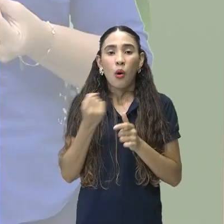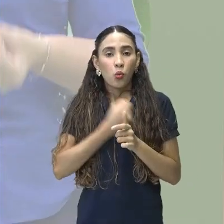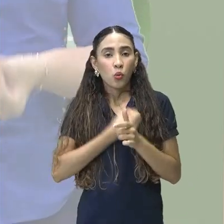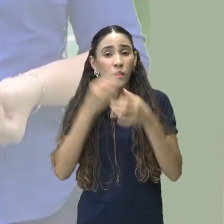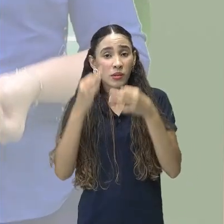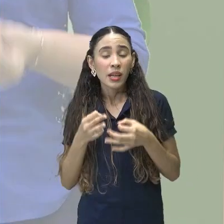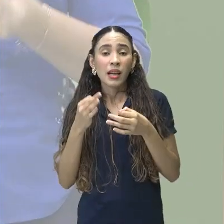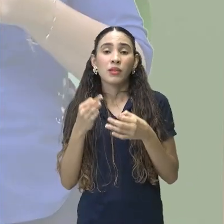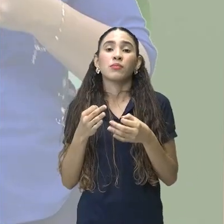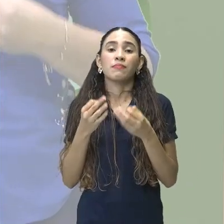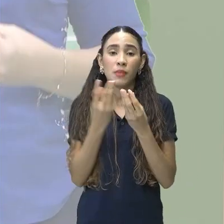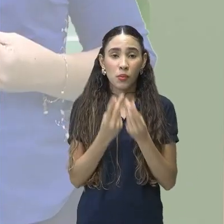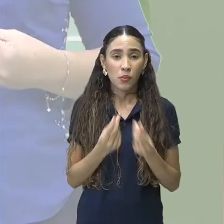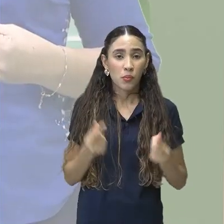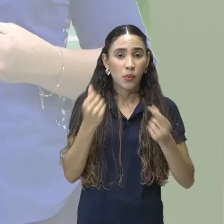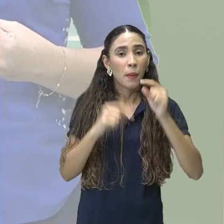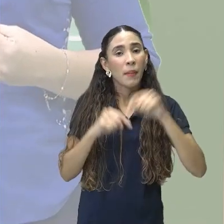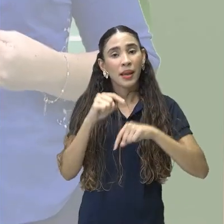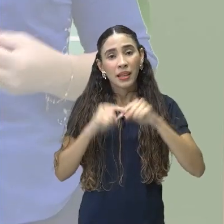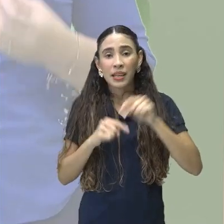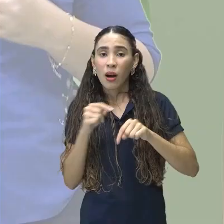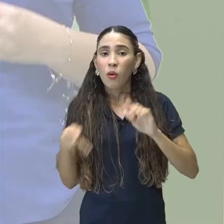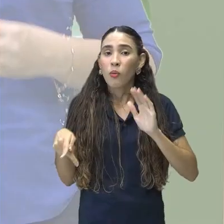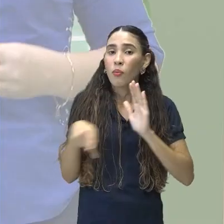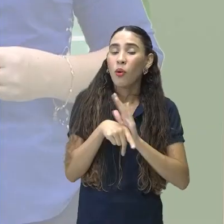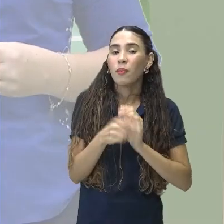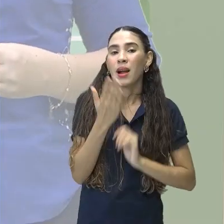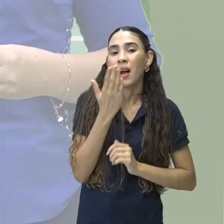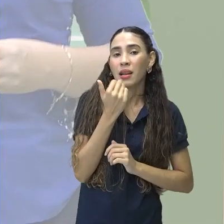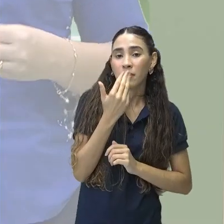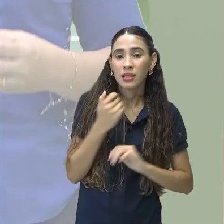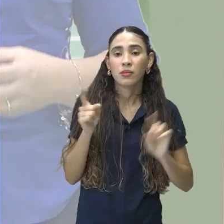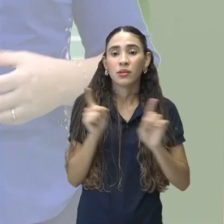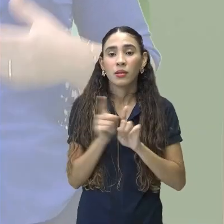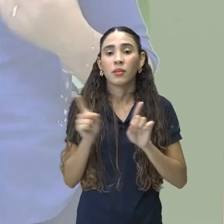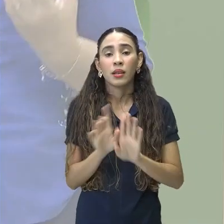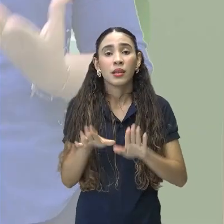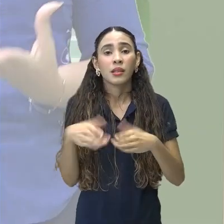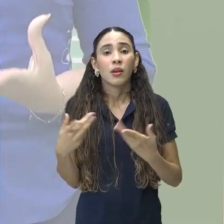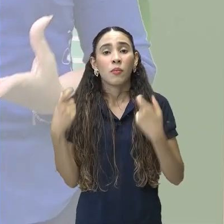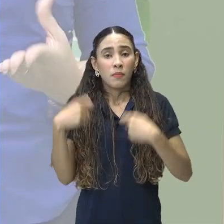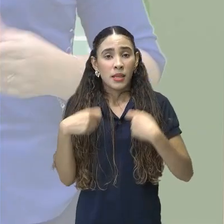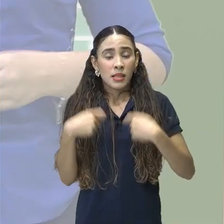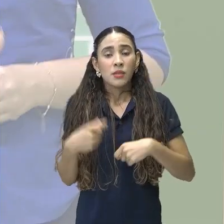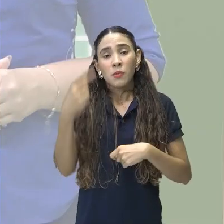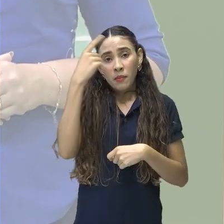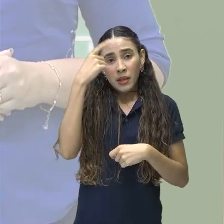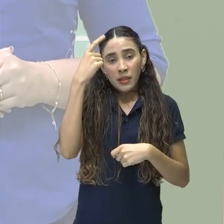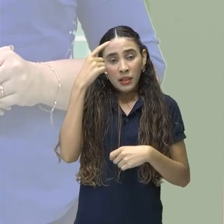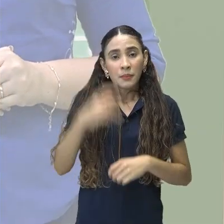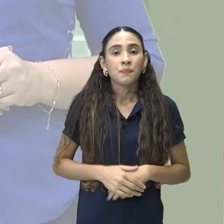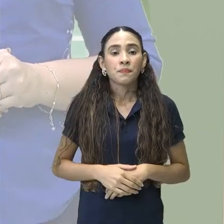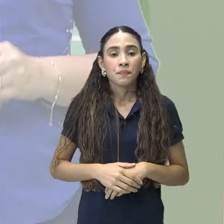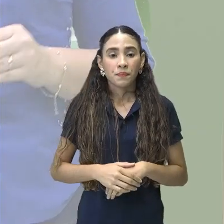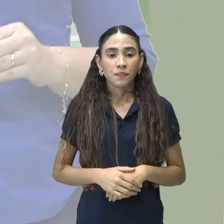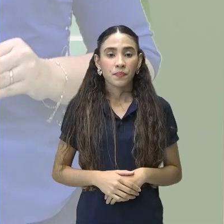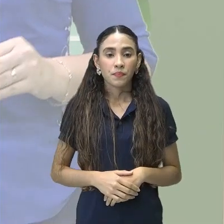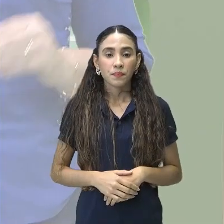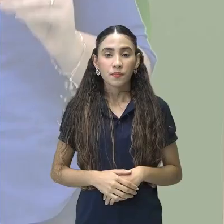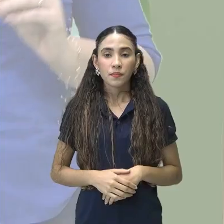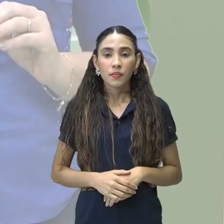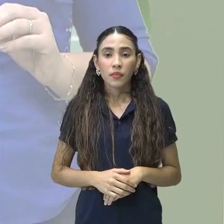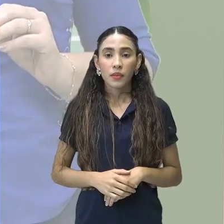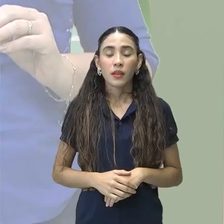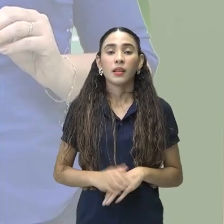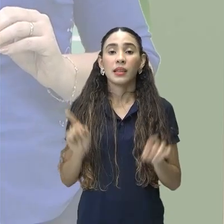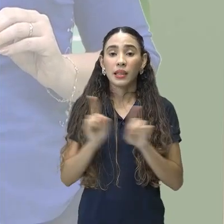está acabando com recursos da nossa própria alimentação. Então, é preciso pensar, né, a esse respeito. Bom, a gente